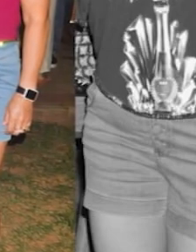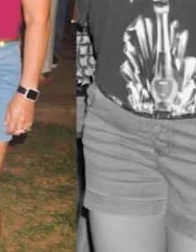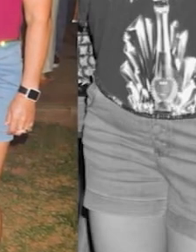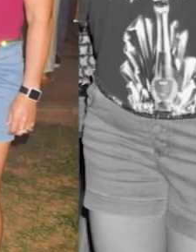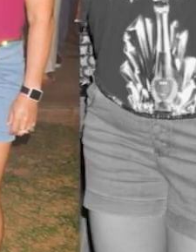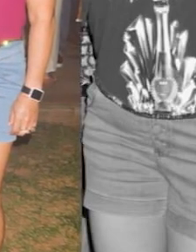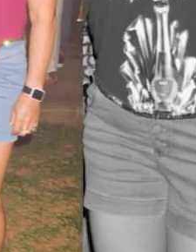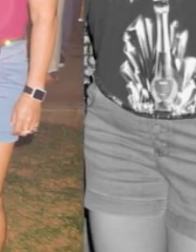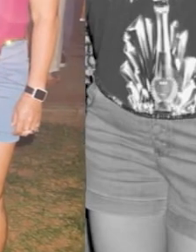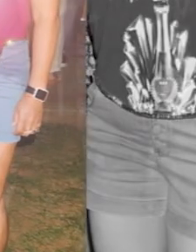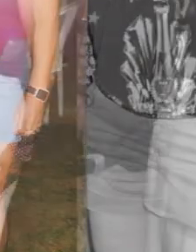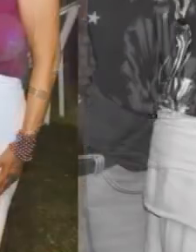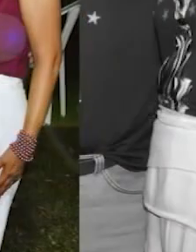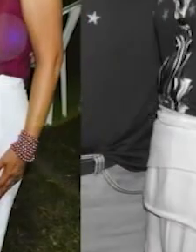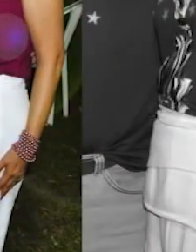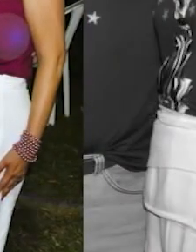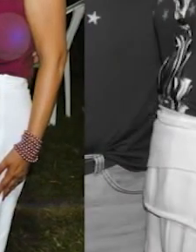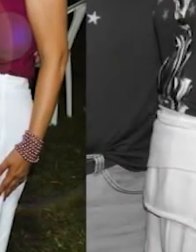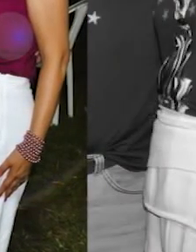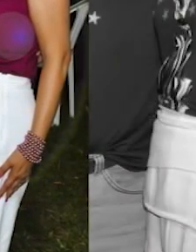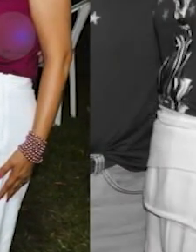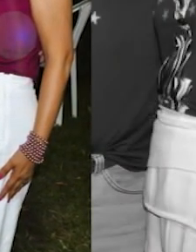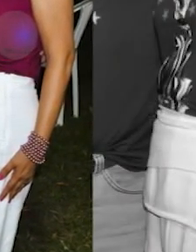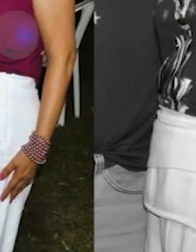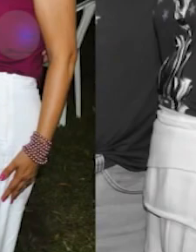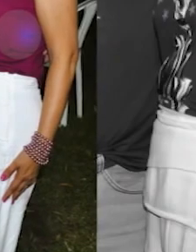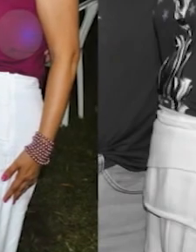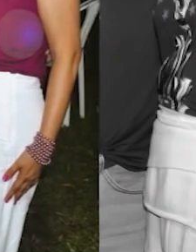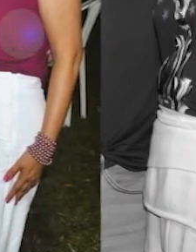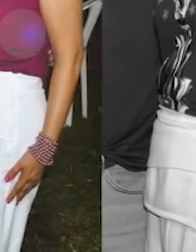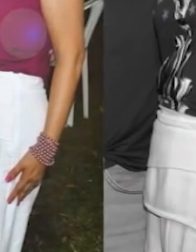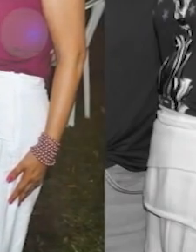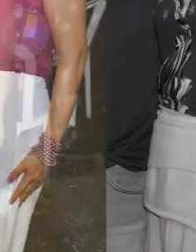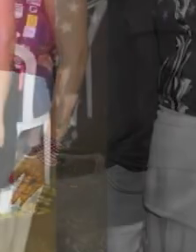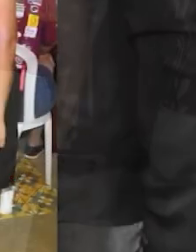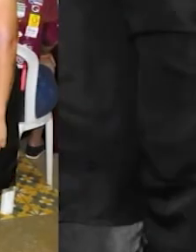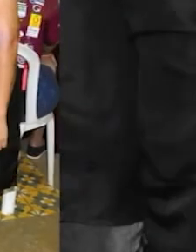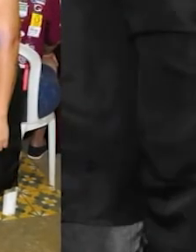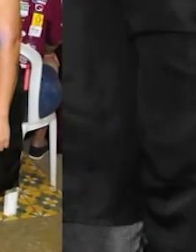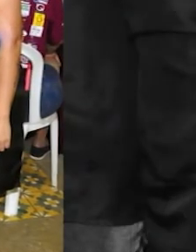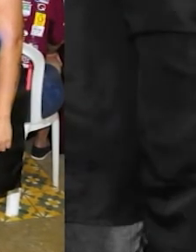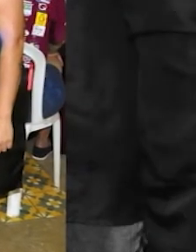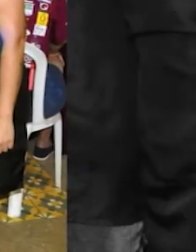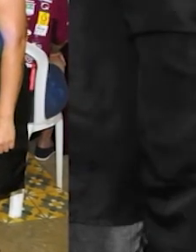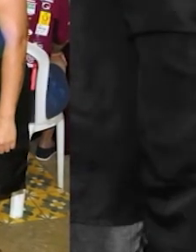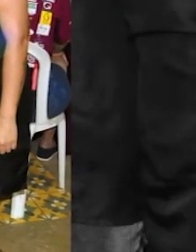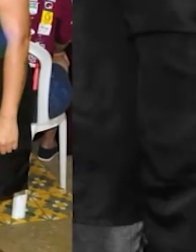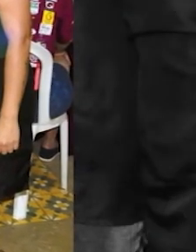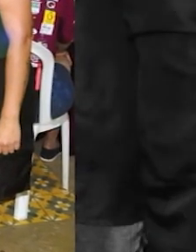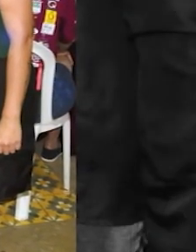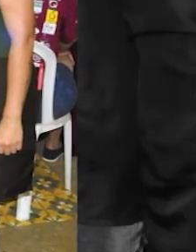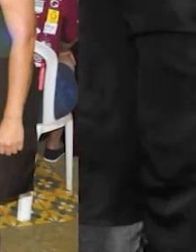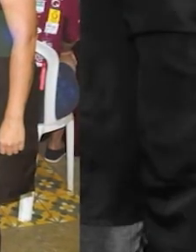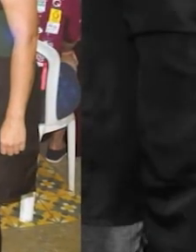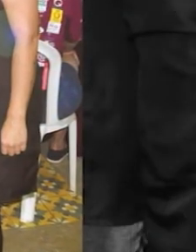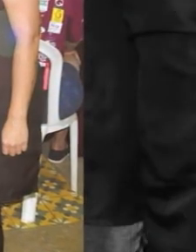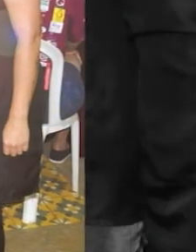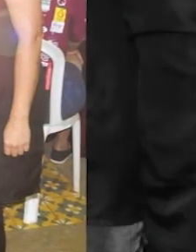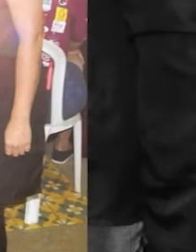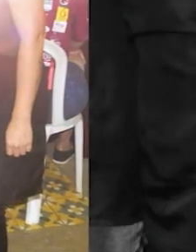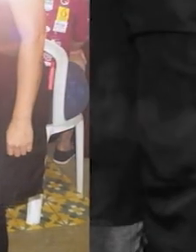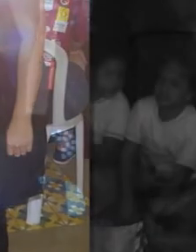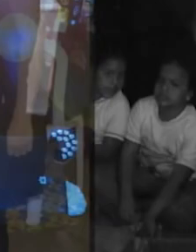com 400 pessoas, que realizam festas temáticas anuais sempre no mês de setembro, para arrecadar